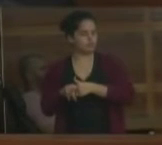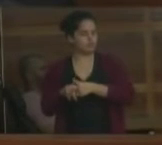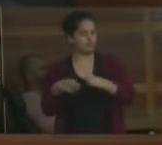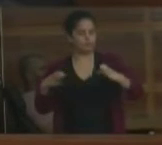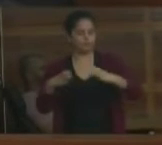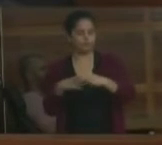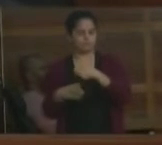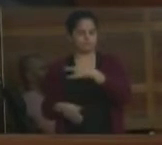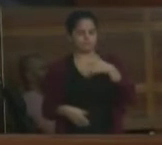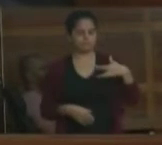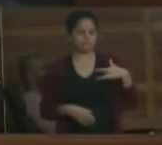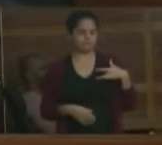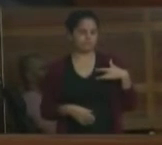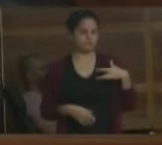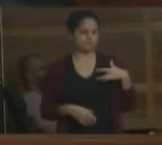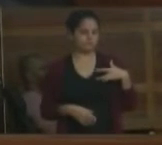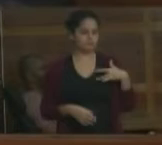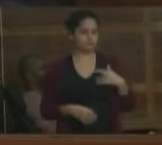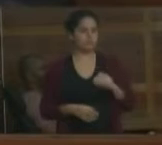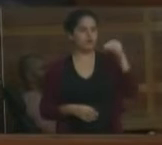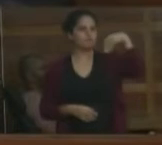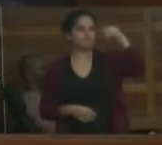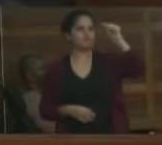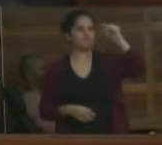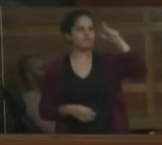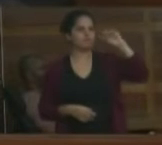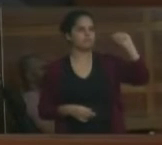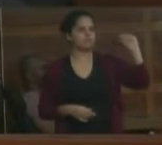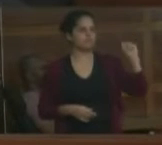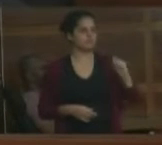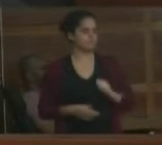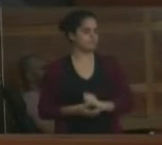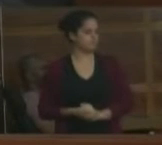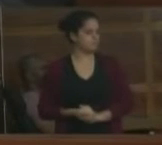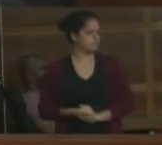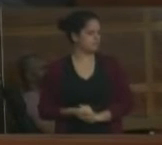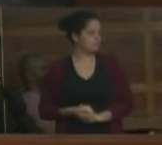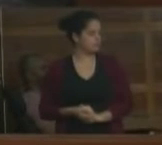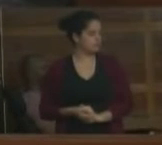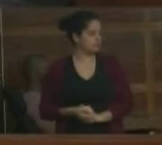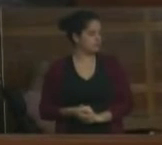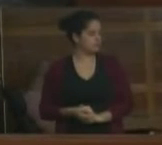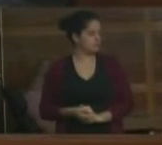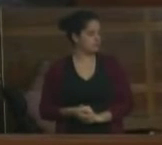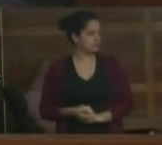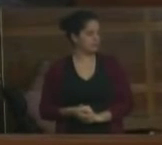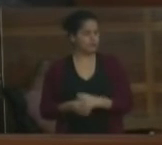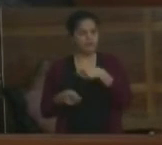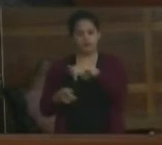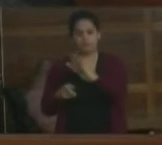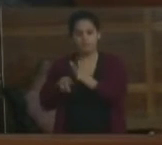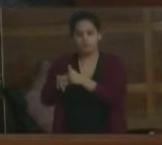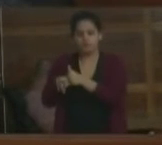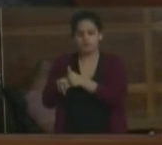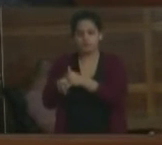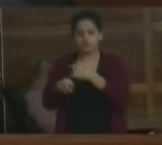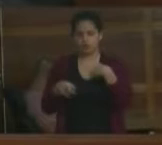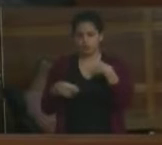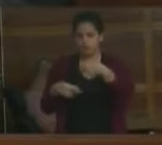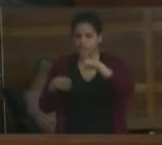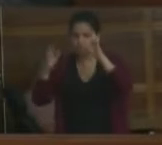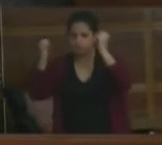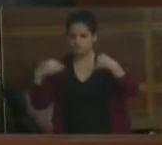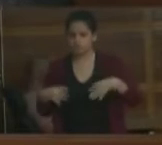saúde né até pela mara nossa né que ele da marca que então até pela mário ela questionou isso eu fui